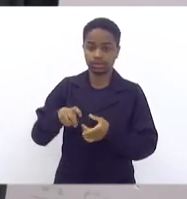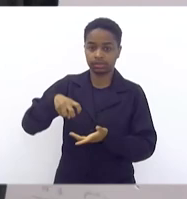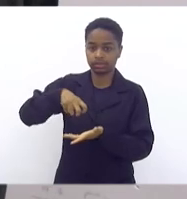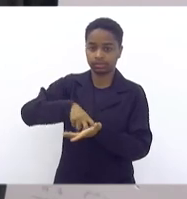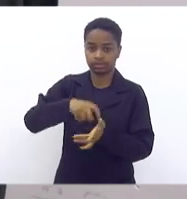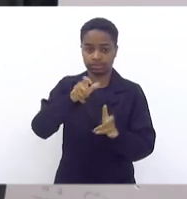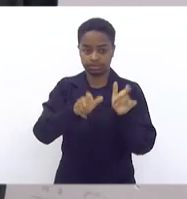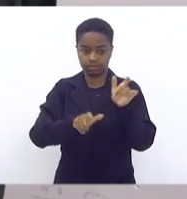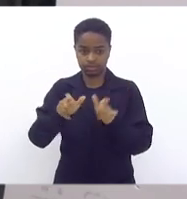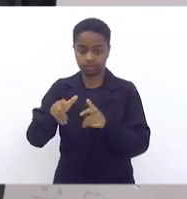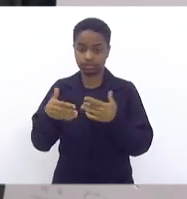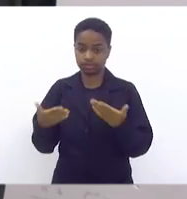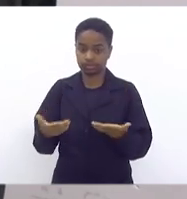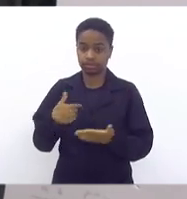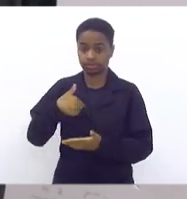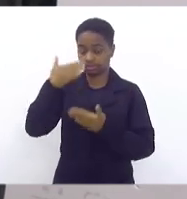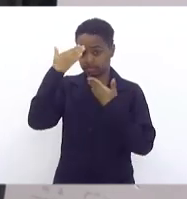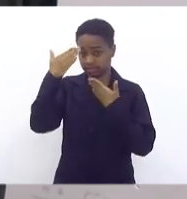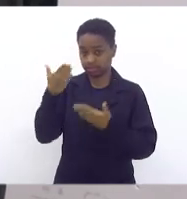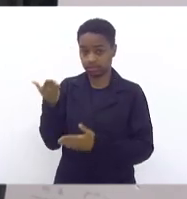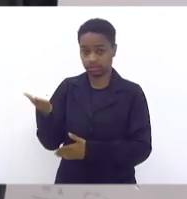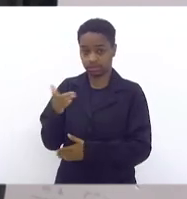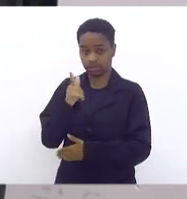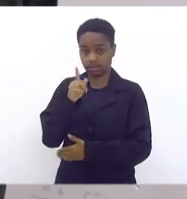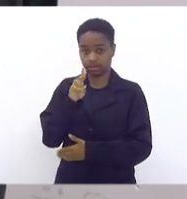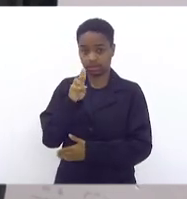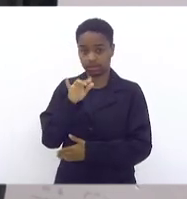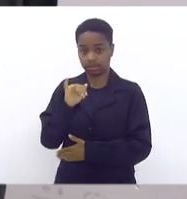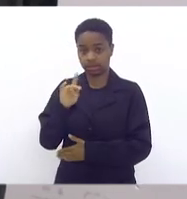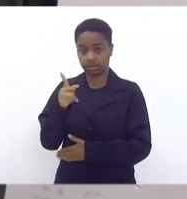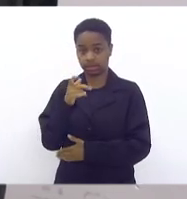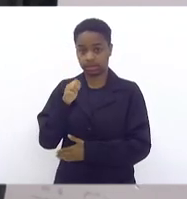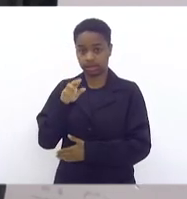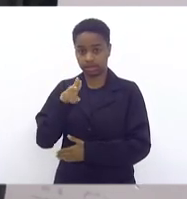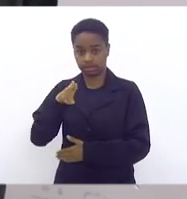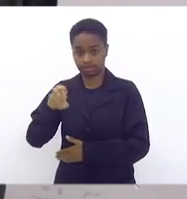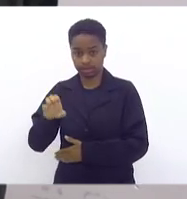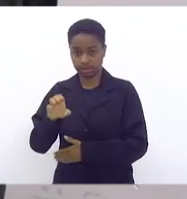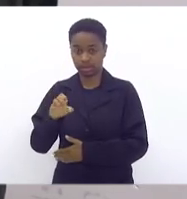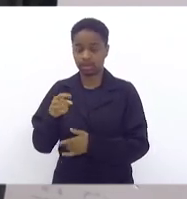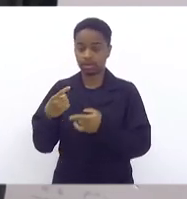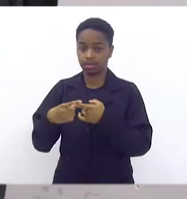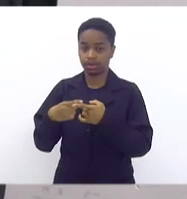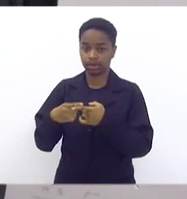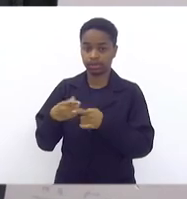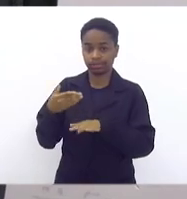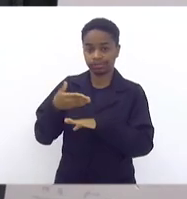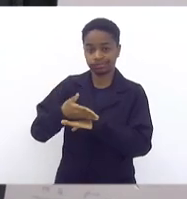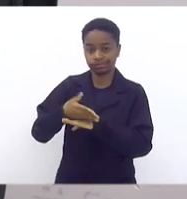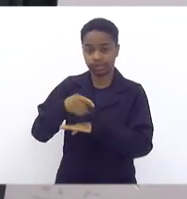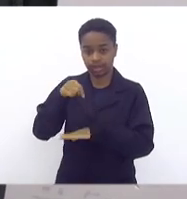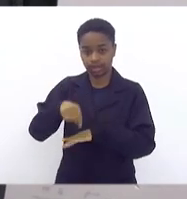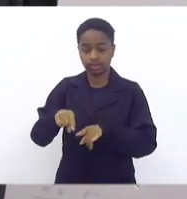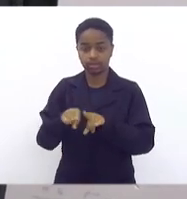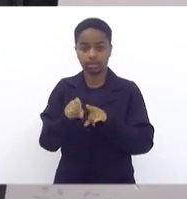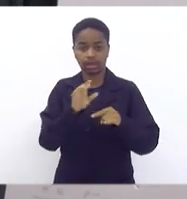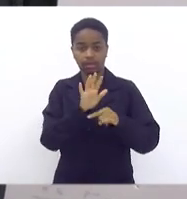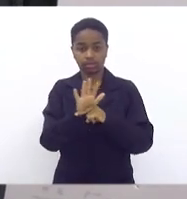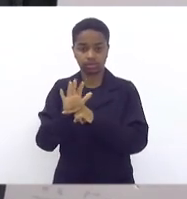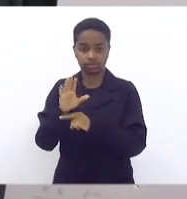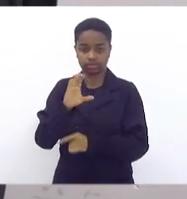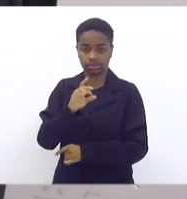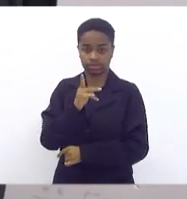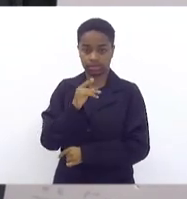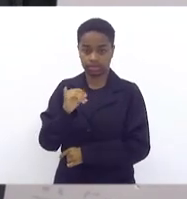então eu agradeço demais ao Senhor Guilherme por ter se disponibilizado a contribuir com esta CPI o